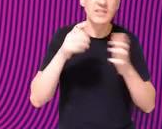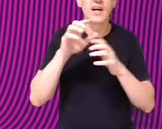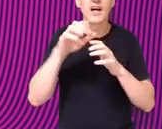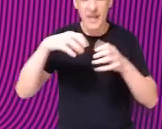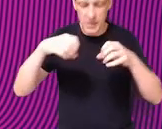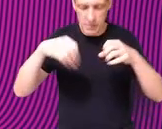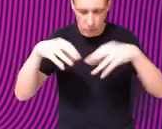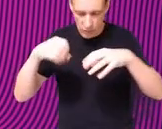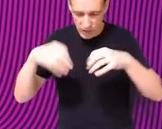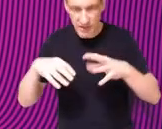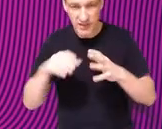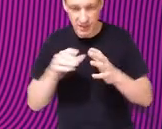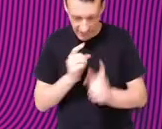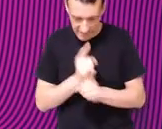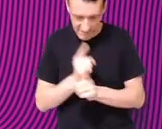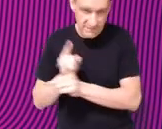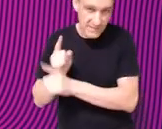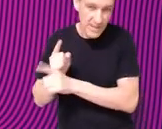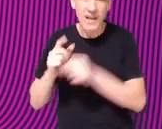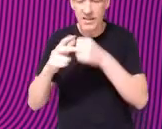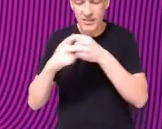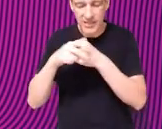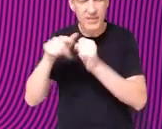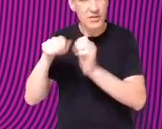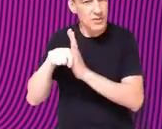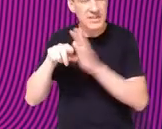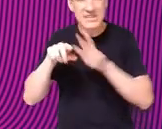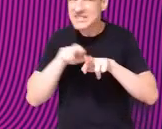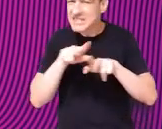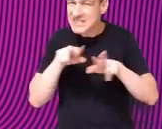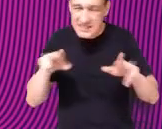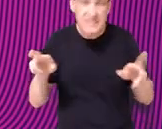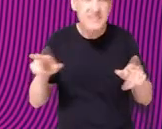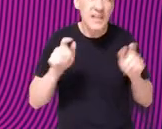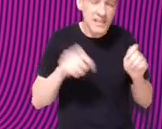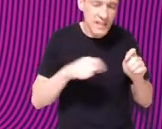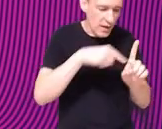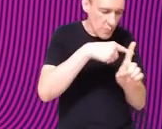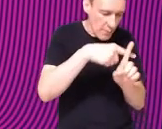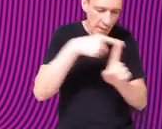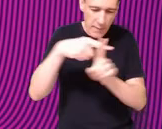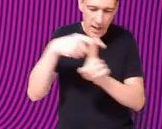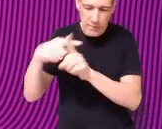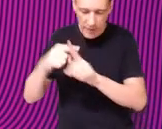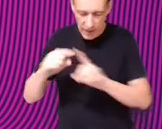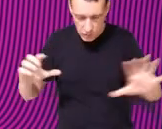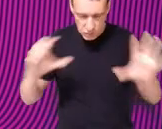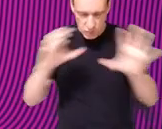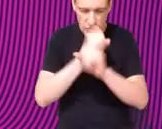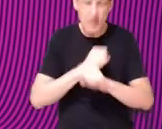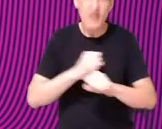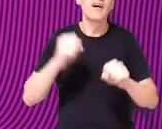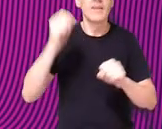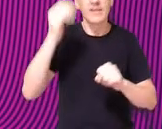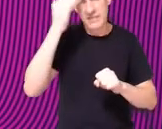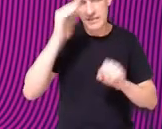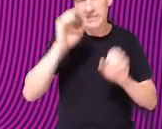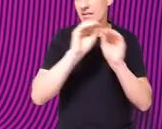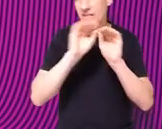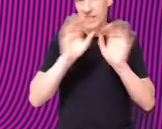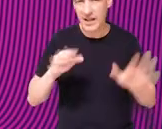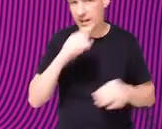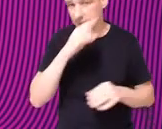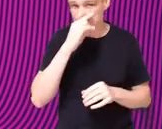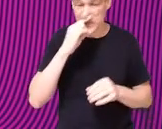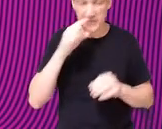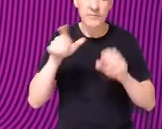ganho diagnóstico e consegue mudar efetivamente a história natural dessa paciente e justificar esse uso de